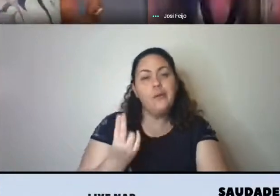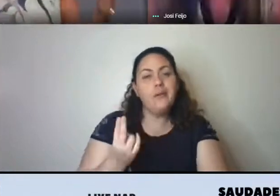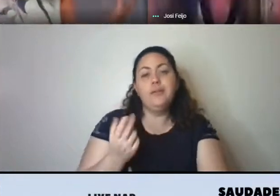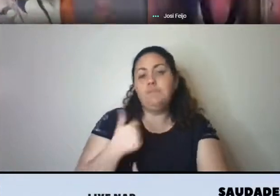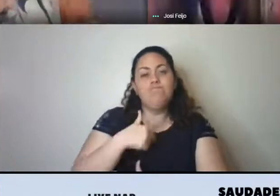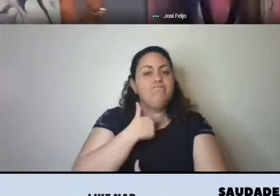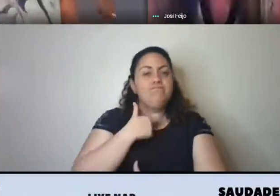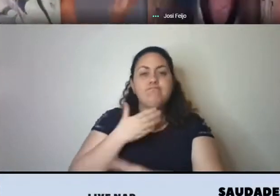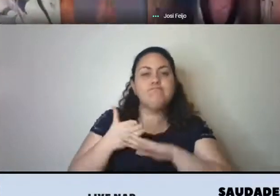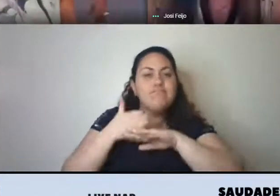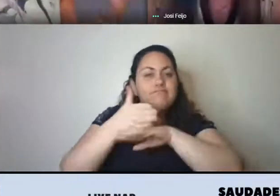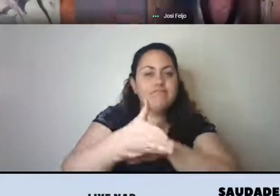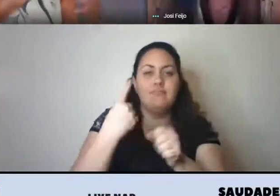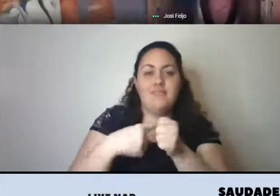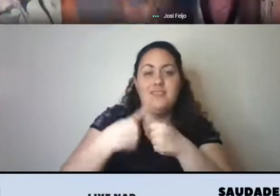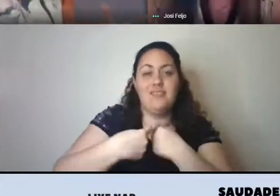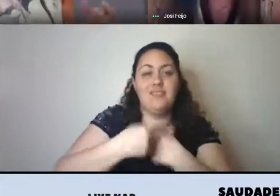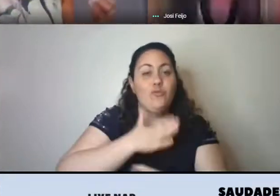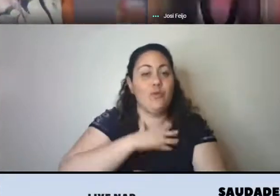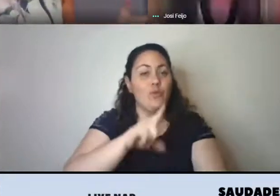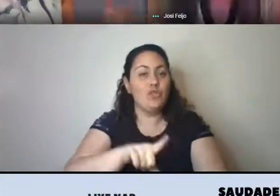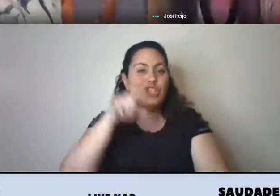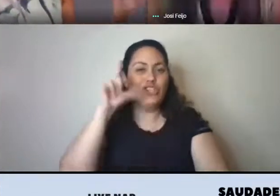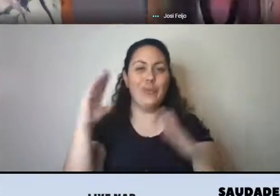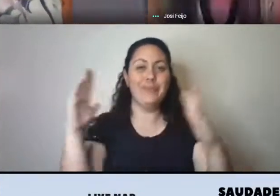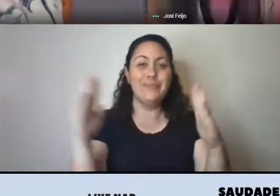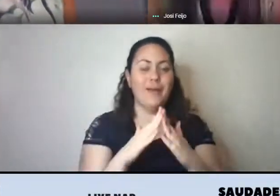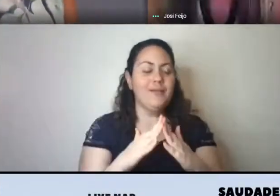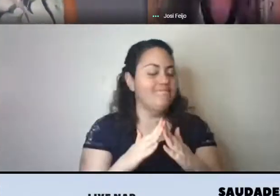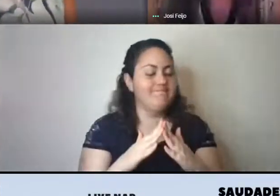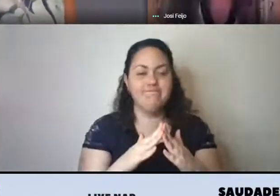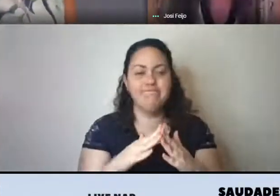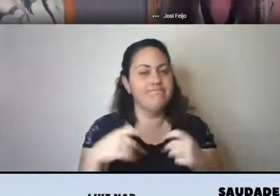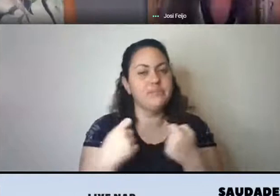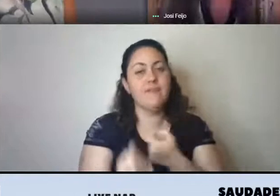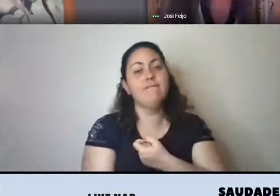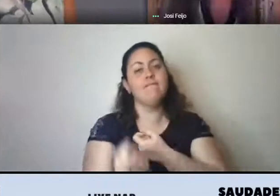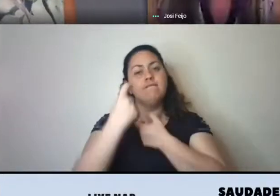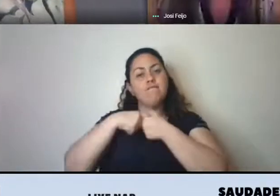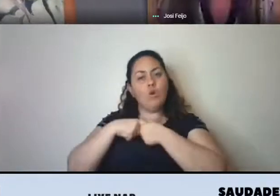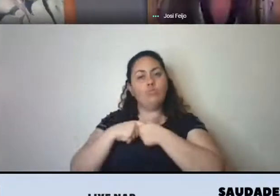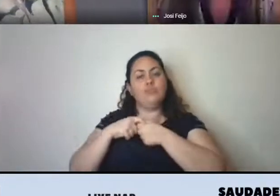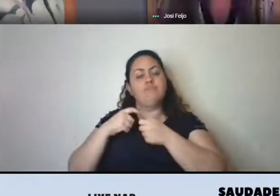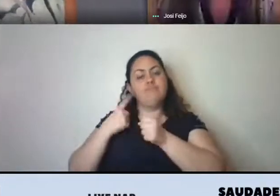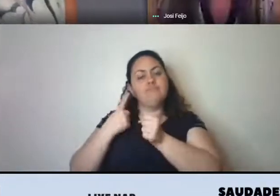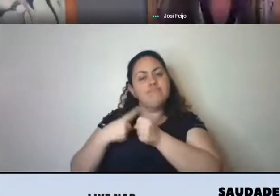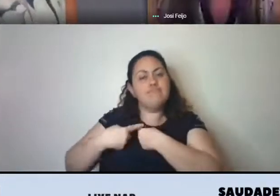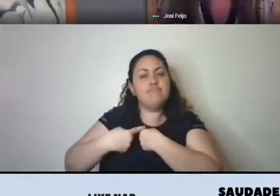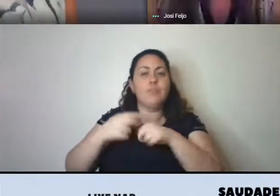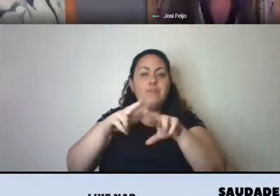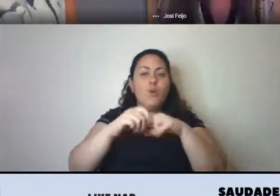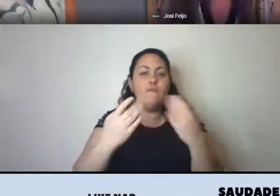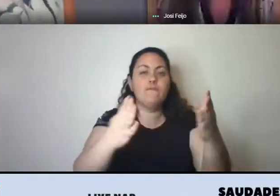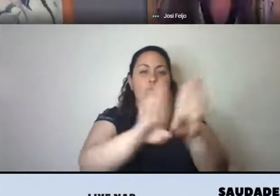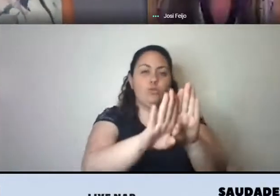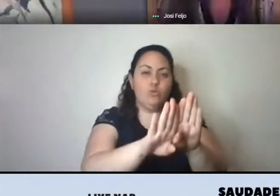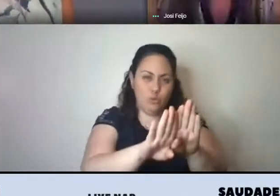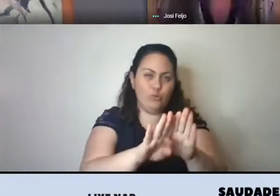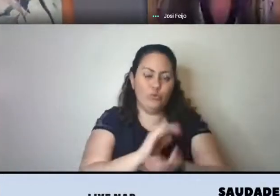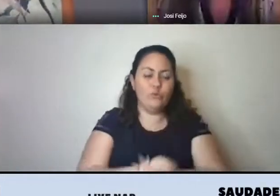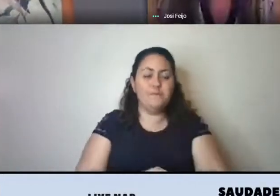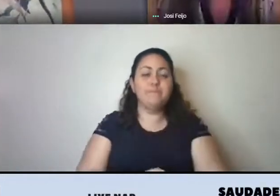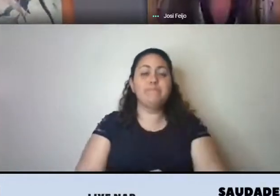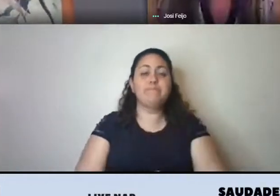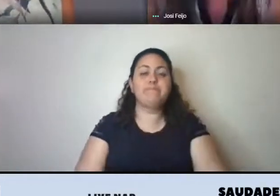na cidade que eu escolhi morar, enfim, né? Em função da universidade. E